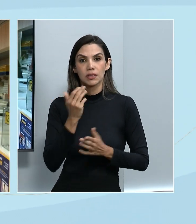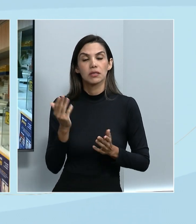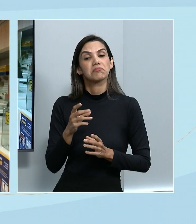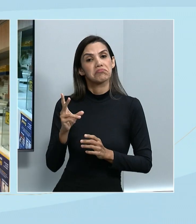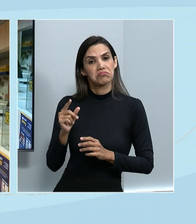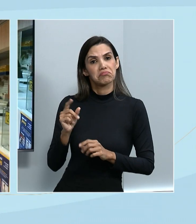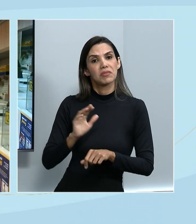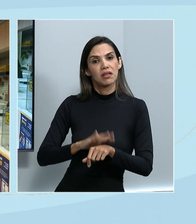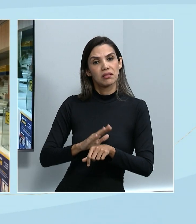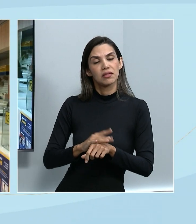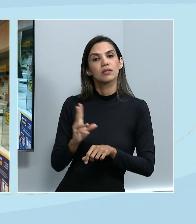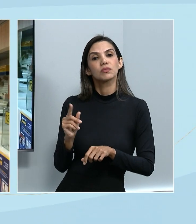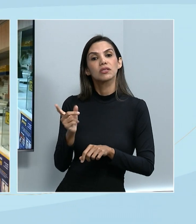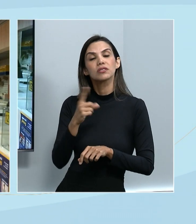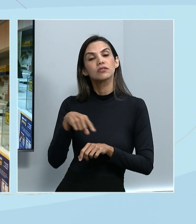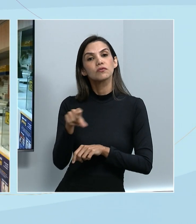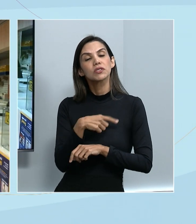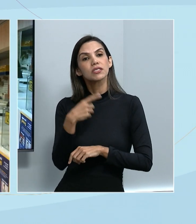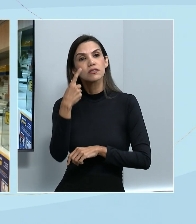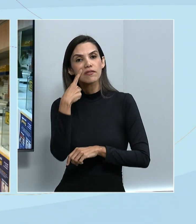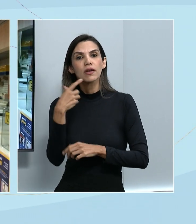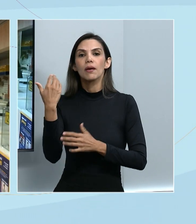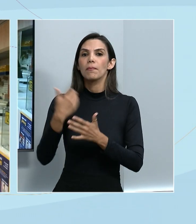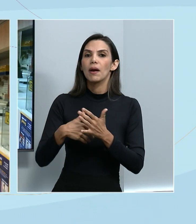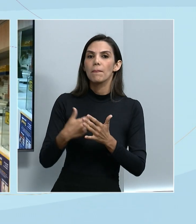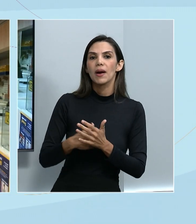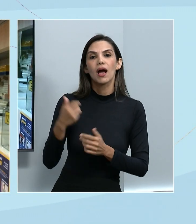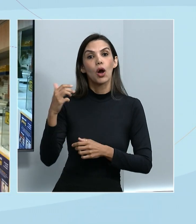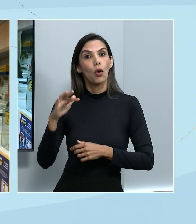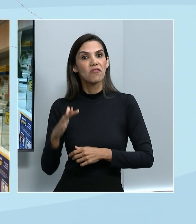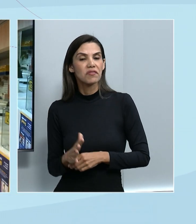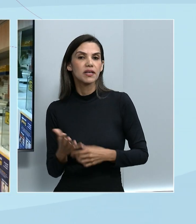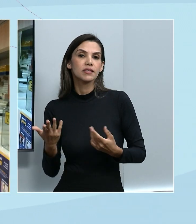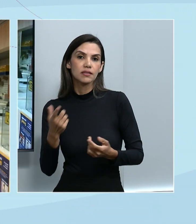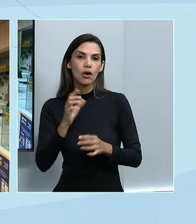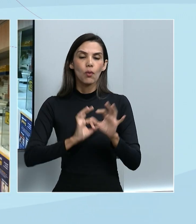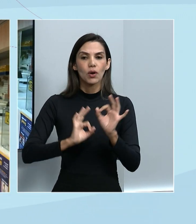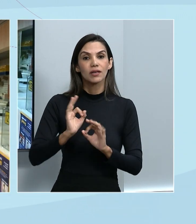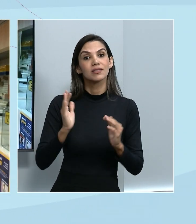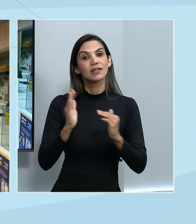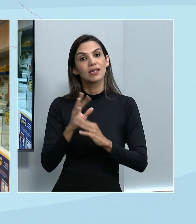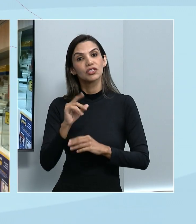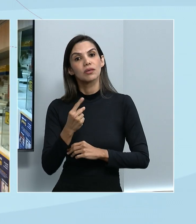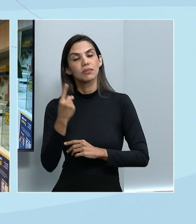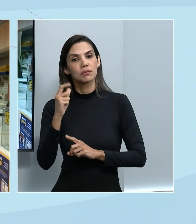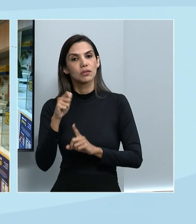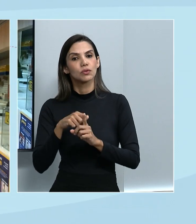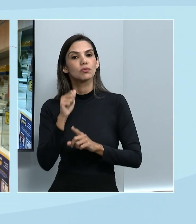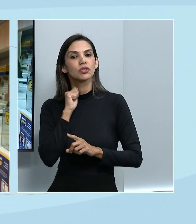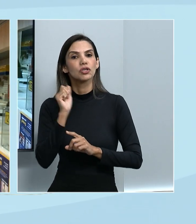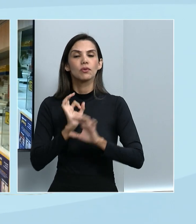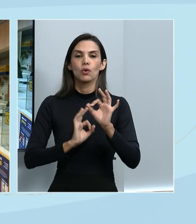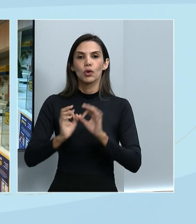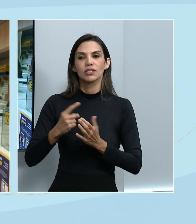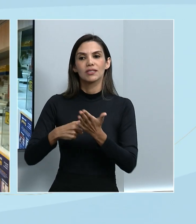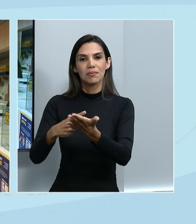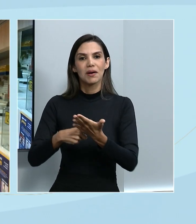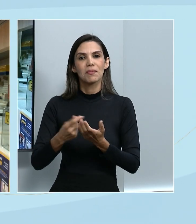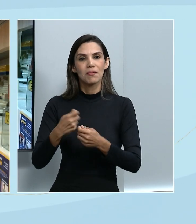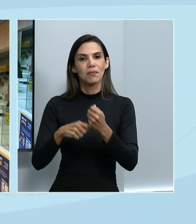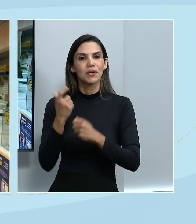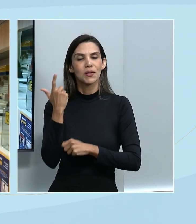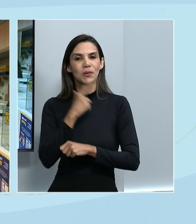entrarem, verem quais são as ofertas que têm disponíveis, organizarem e até o dia 1º de abril realizarem as negociações para, de fato, realizar a quitação